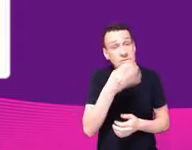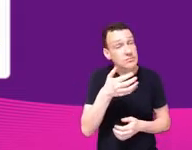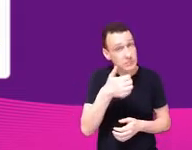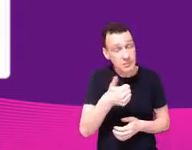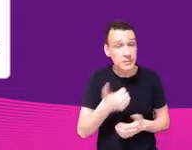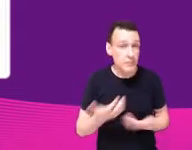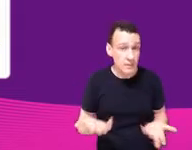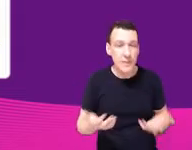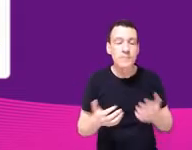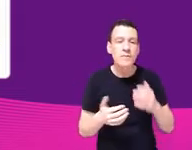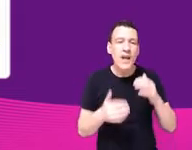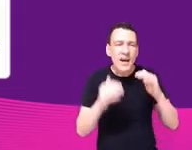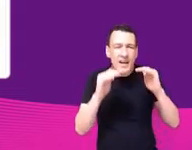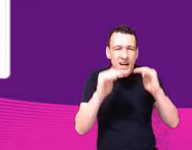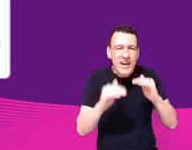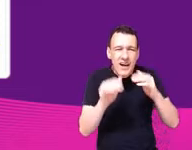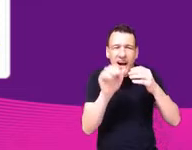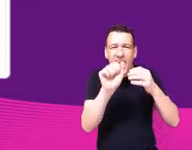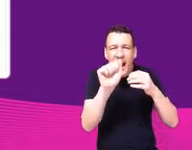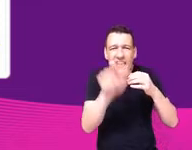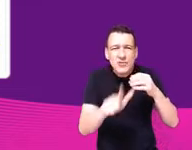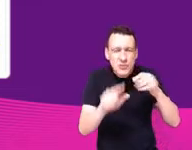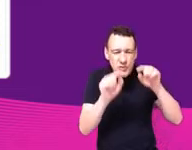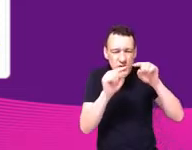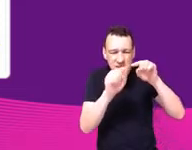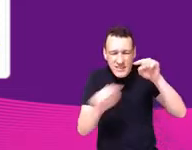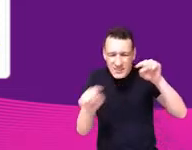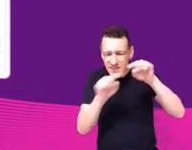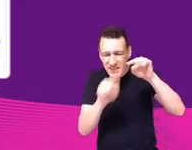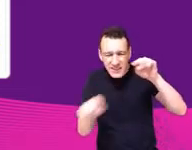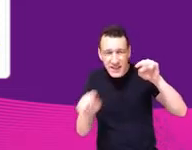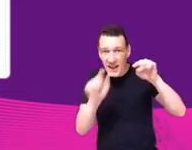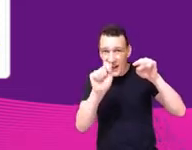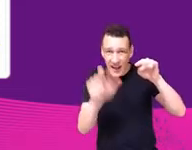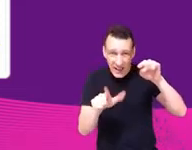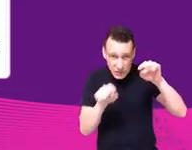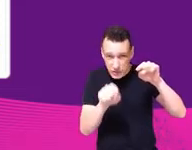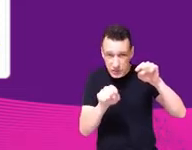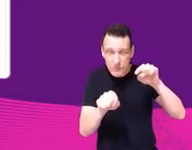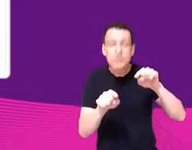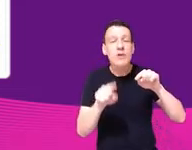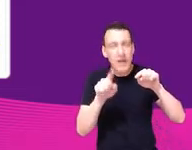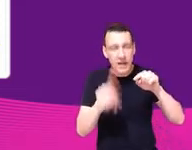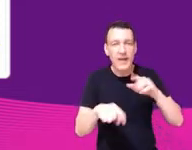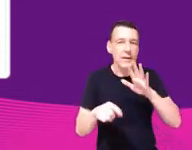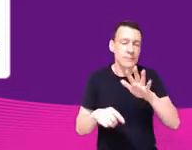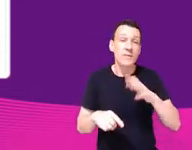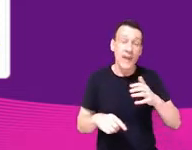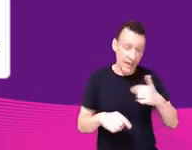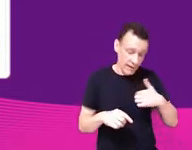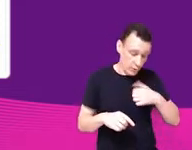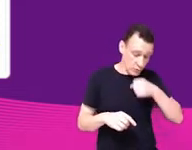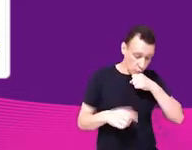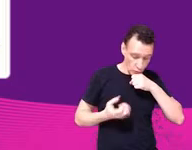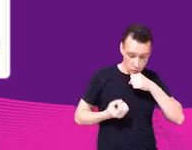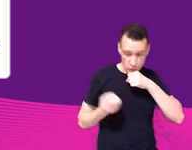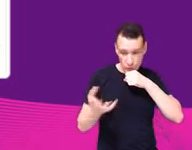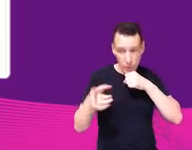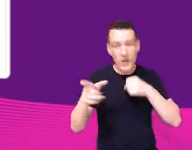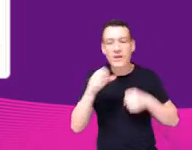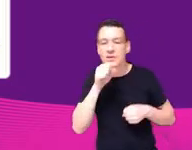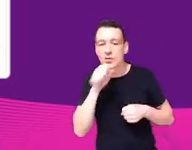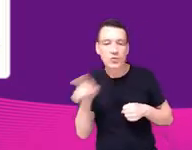aqui, as linhas azuis, são os transplantes nesse programa, em que doador idoso, receptor idoso, com doadores em